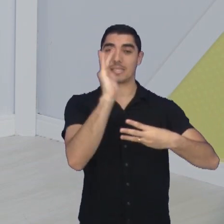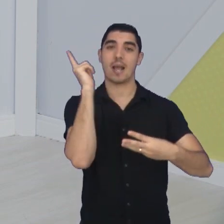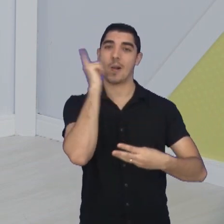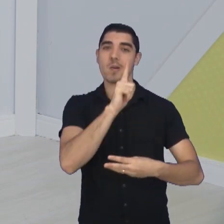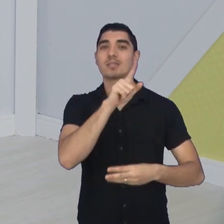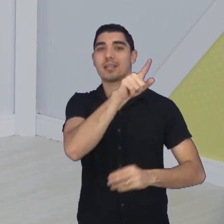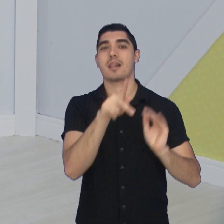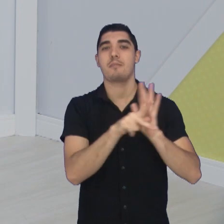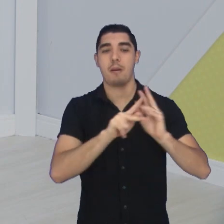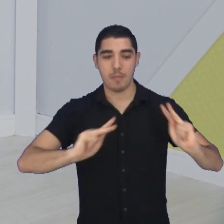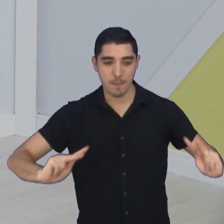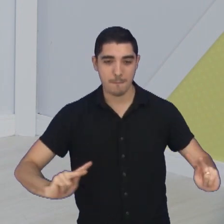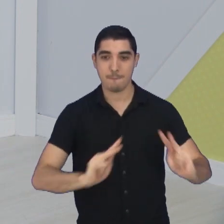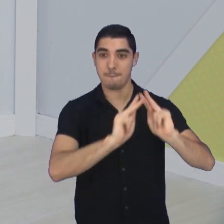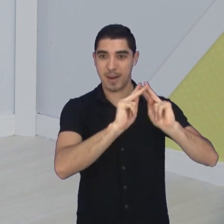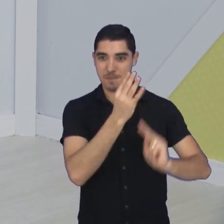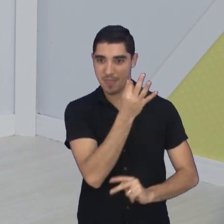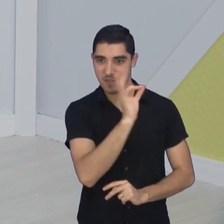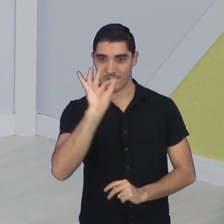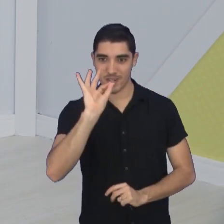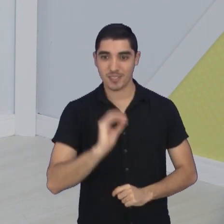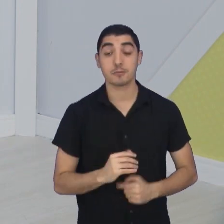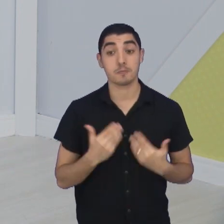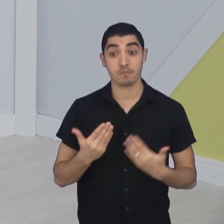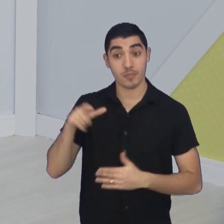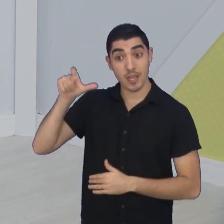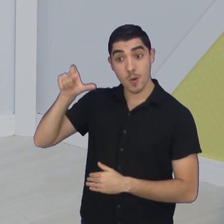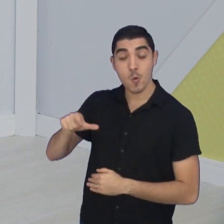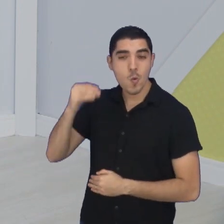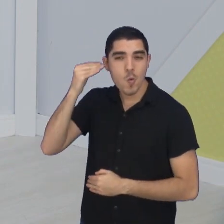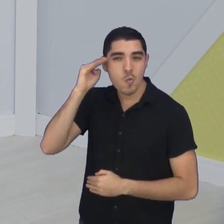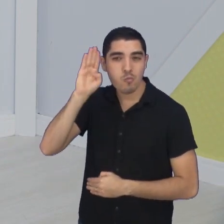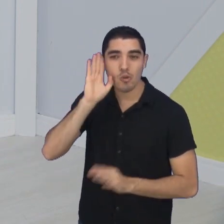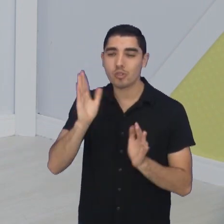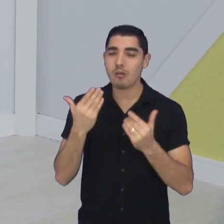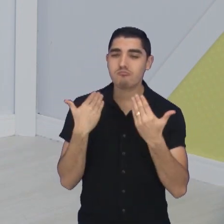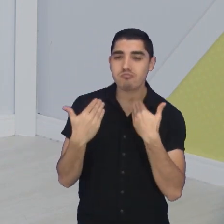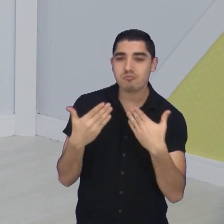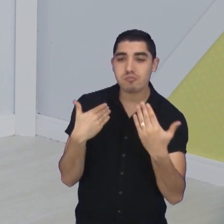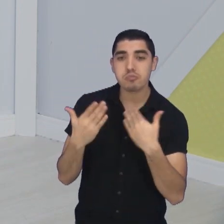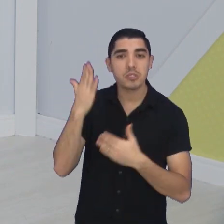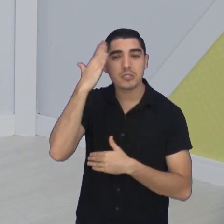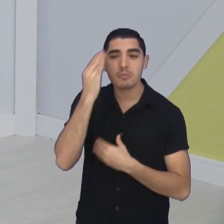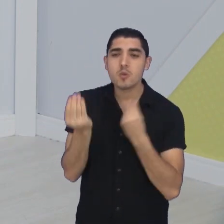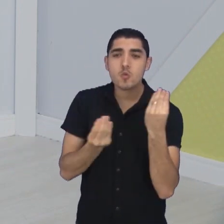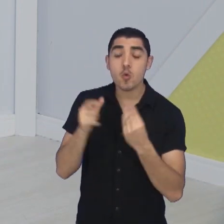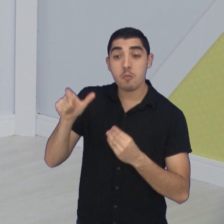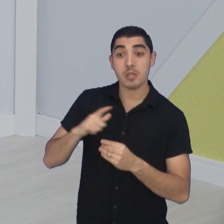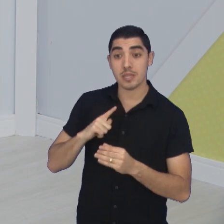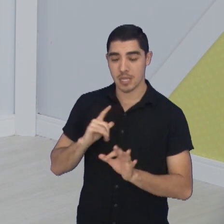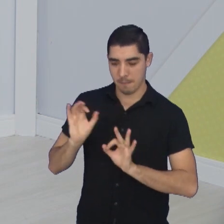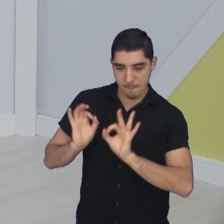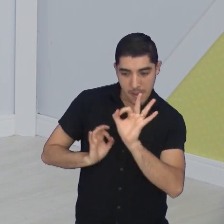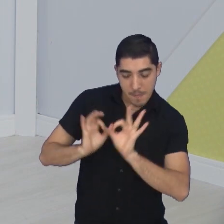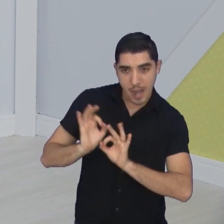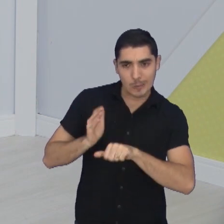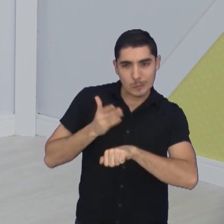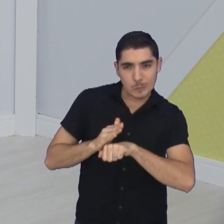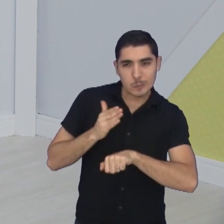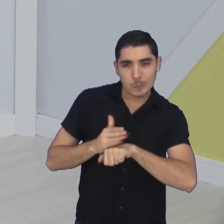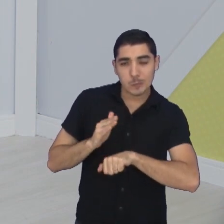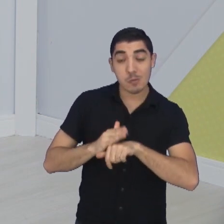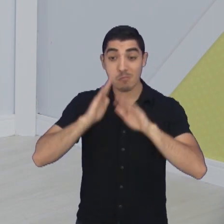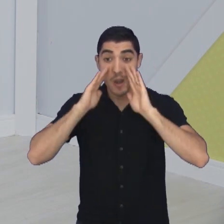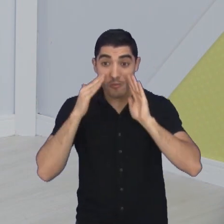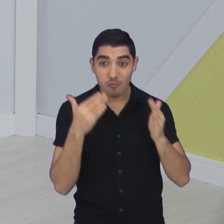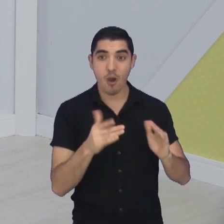viagem da preparação aí na Europa, o Brunão conversou com ela para saber mais detalhes aí de como está essa preparação dela, visando aí